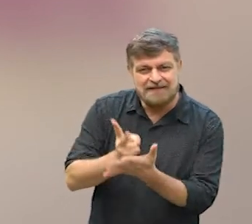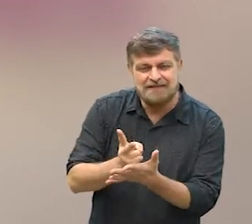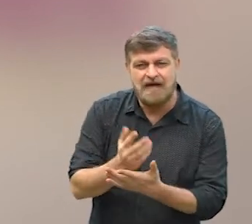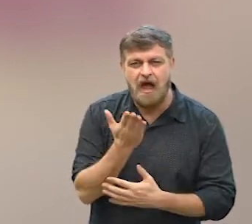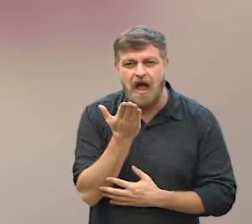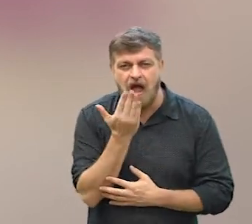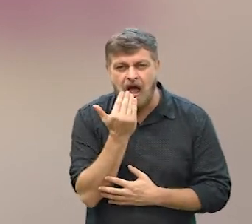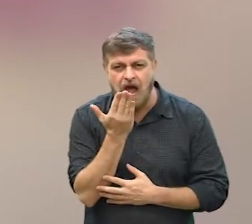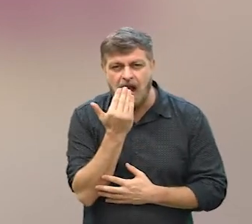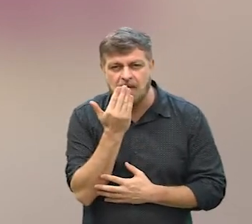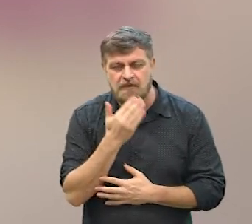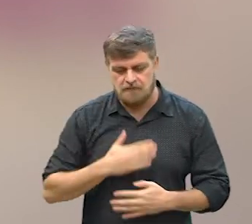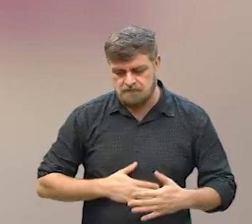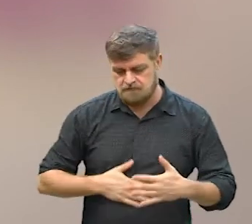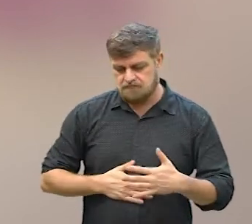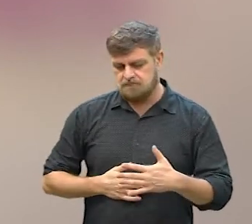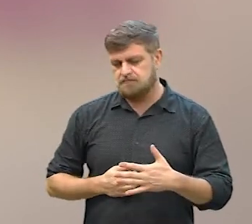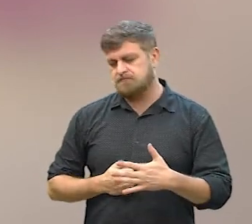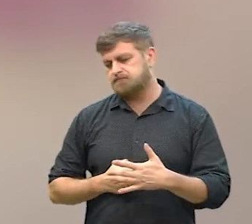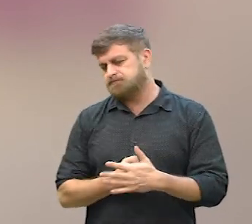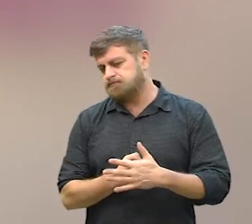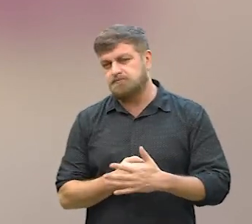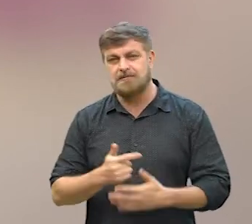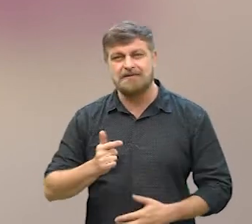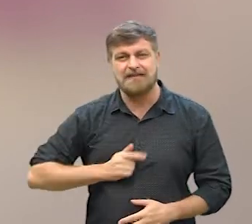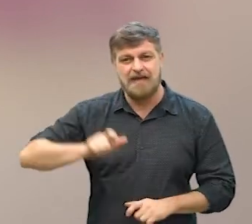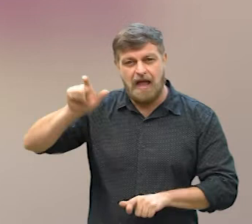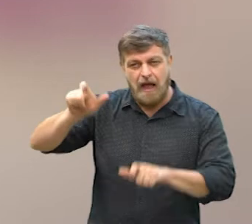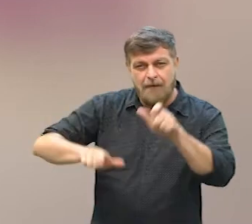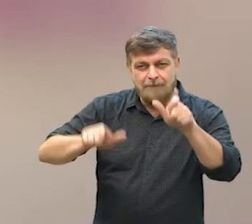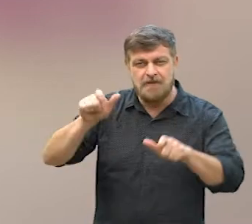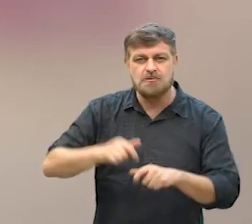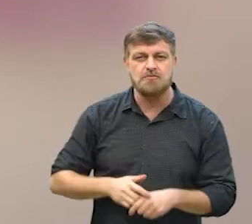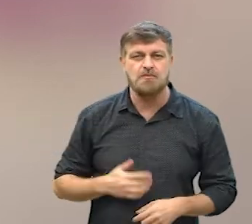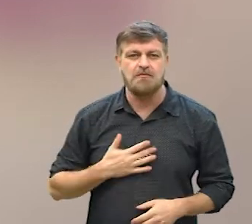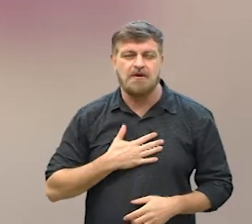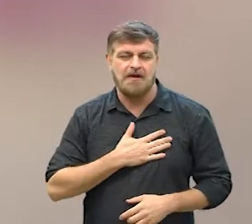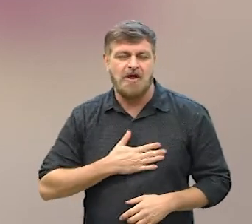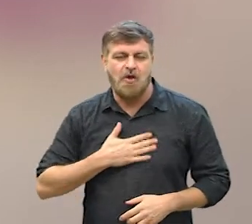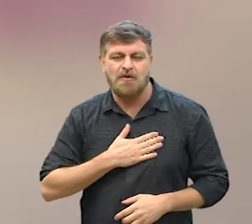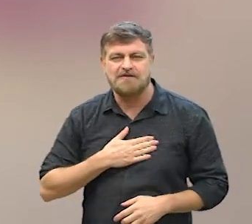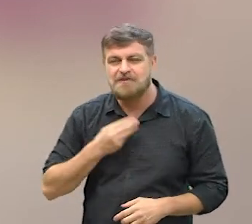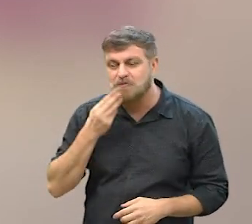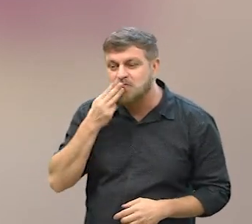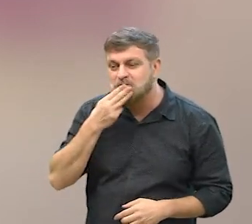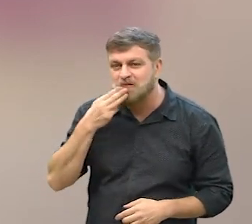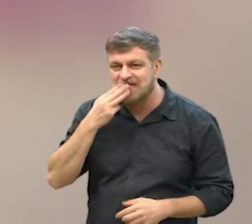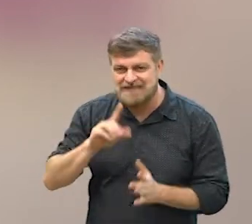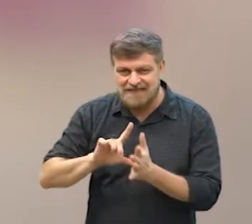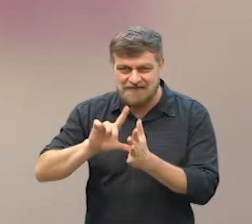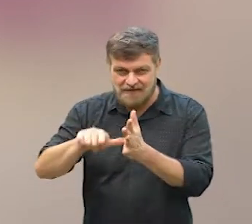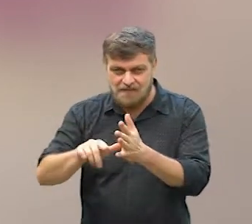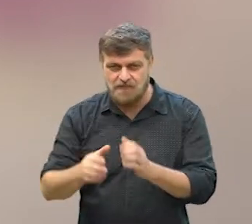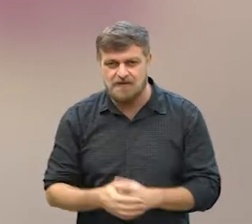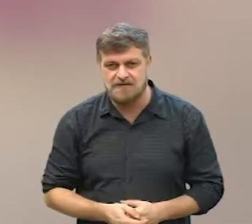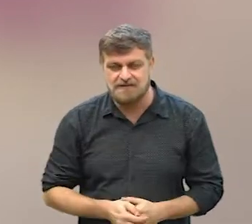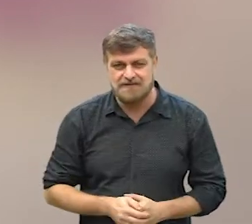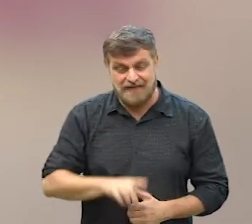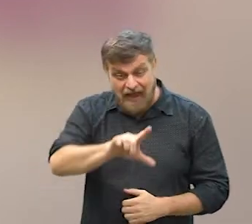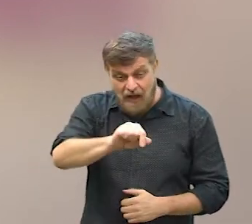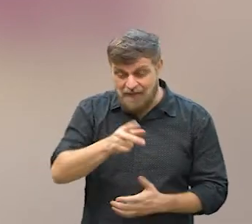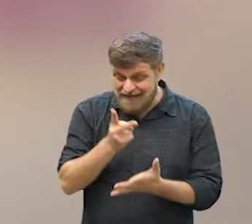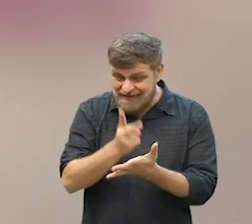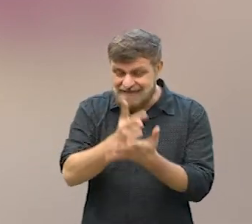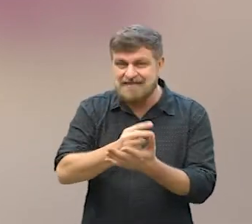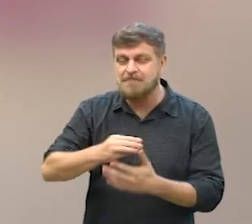alimentos que estão trazer saciedade após, né? Então, tem pessoas que gostam de comer aquele docinho após as refeições. Dê a preferência a uma